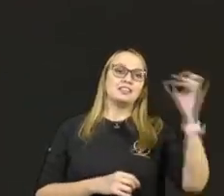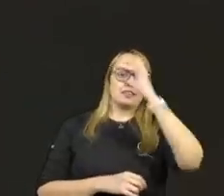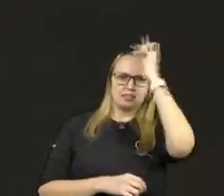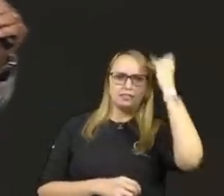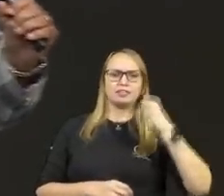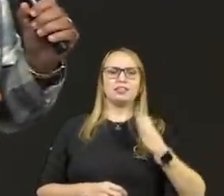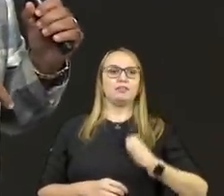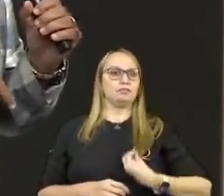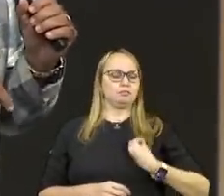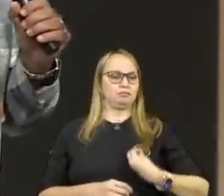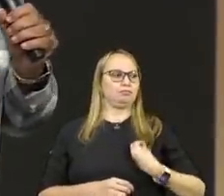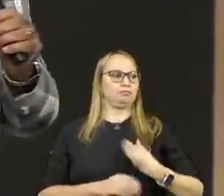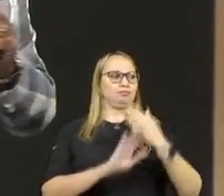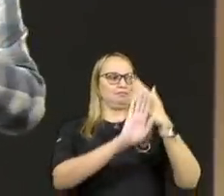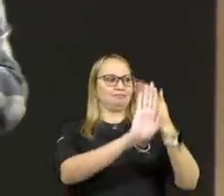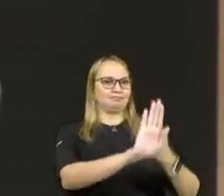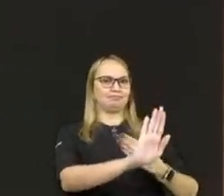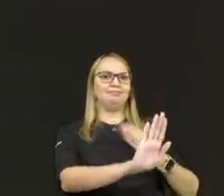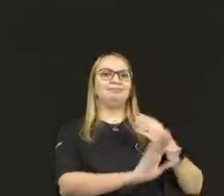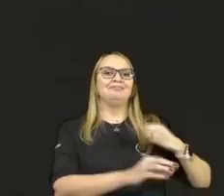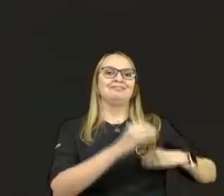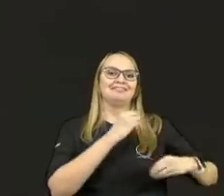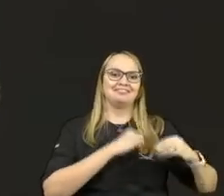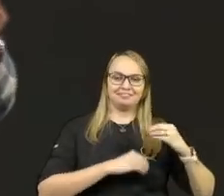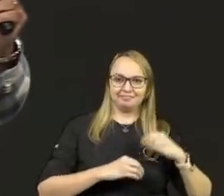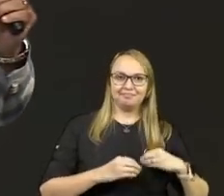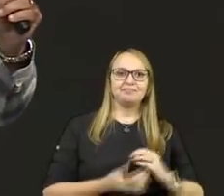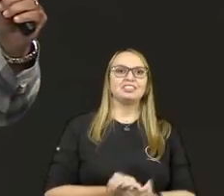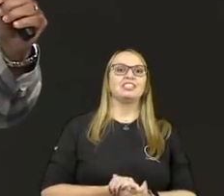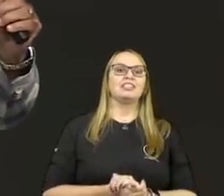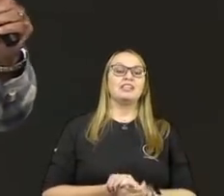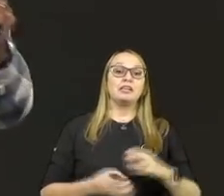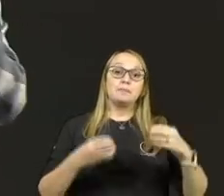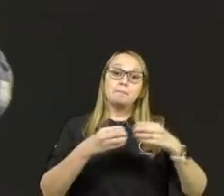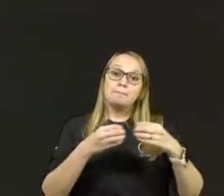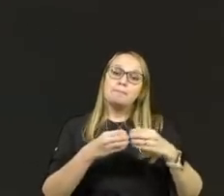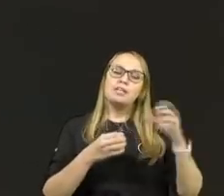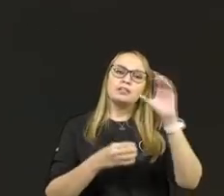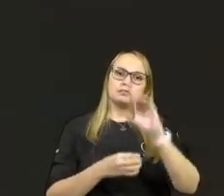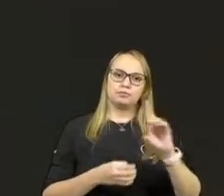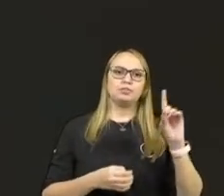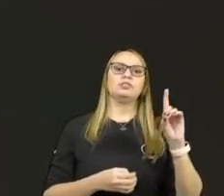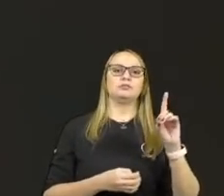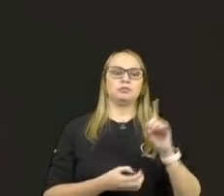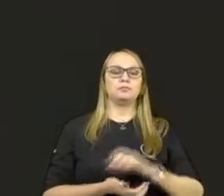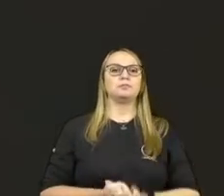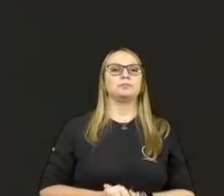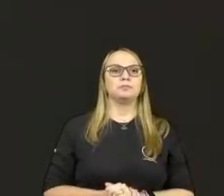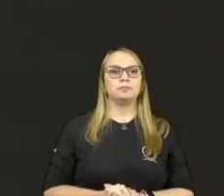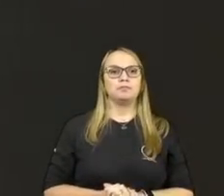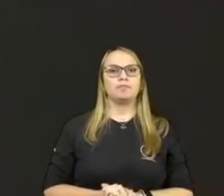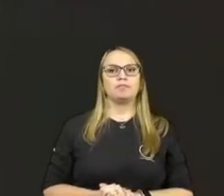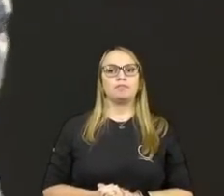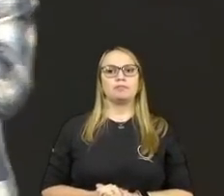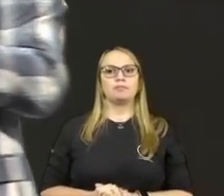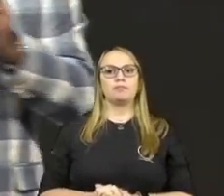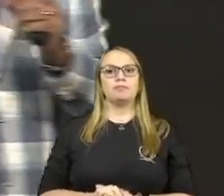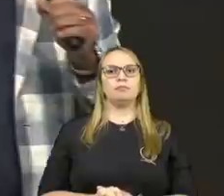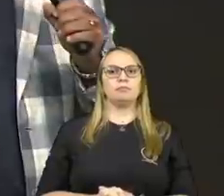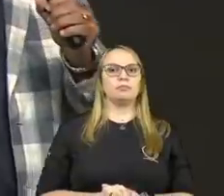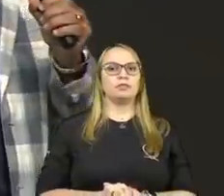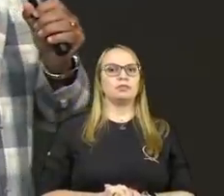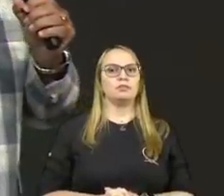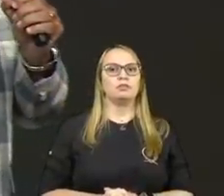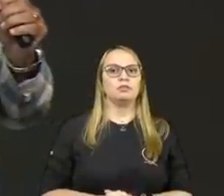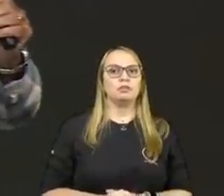vez mais afastado do pecado e cada vez mais perto de Deus. Ser santo é viver